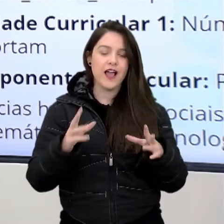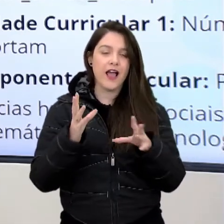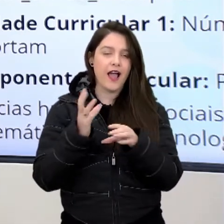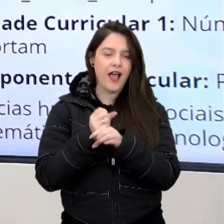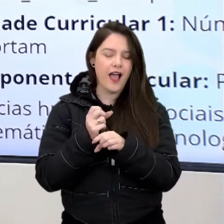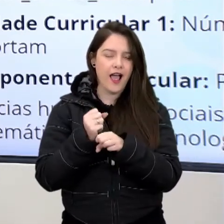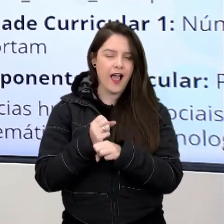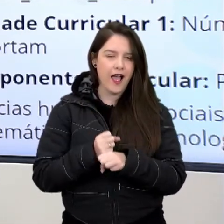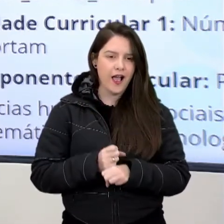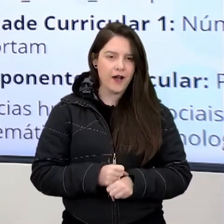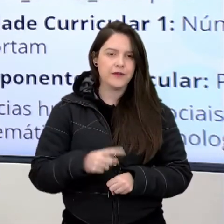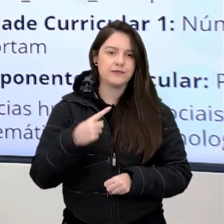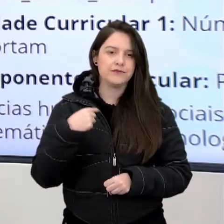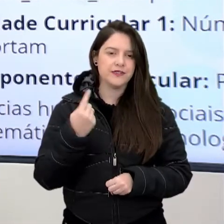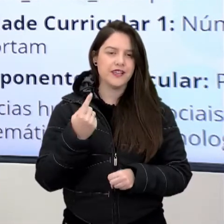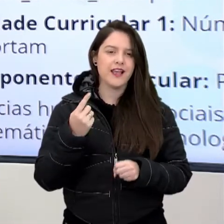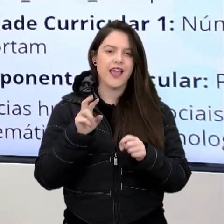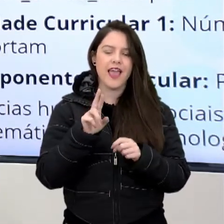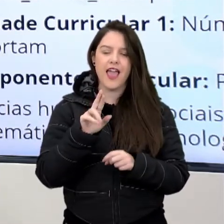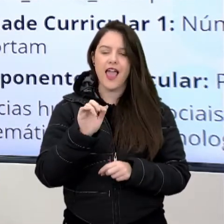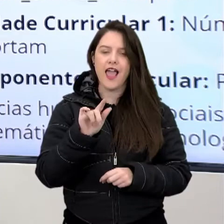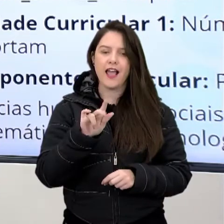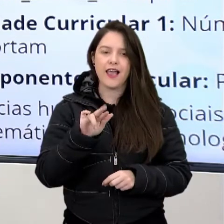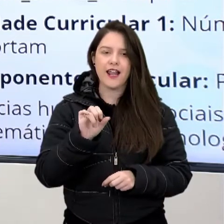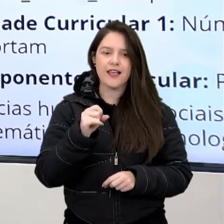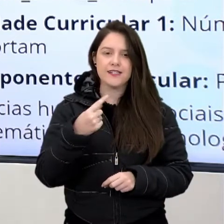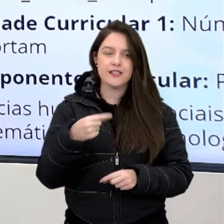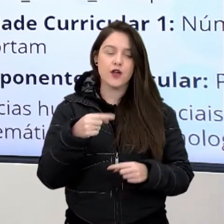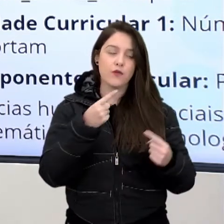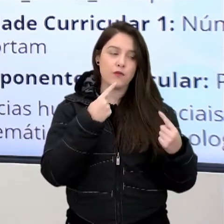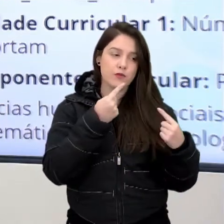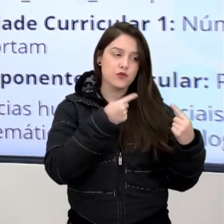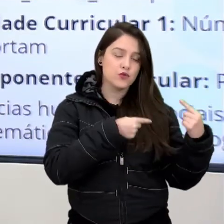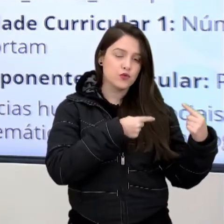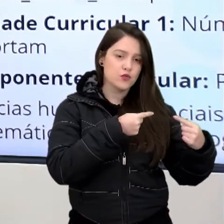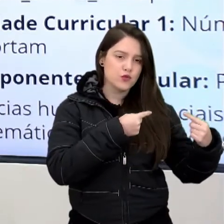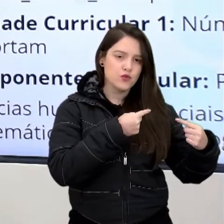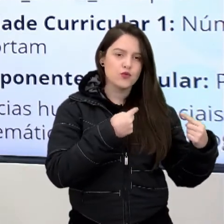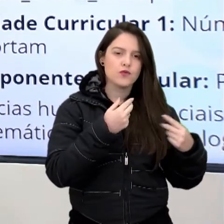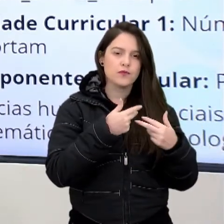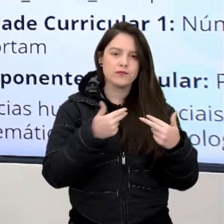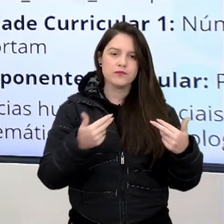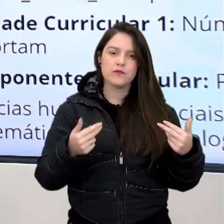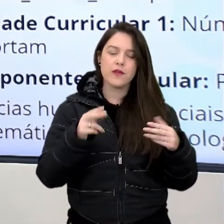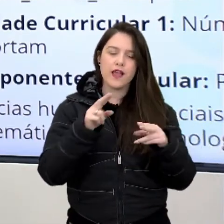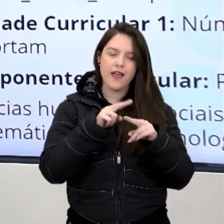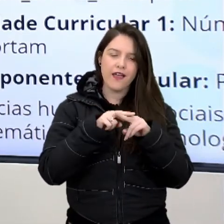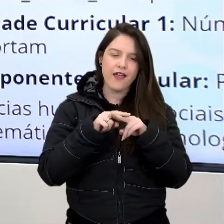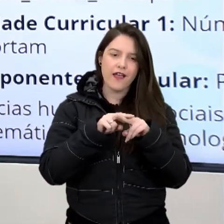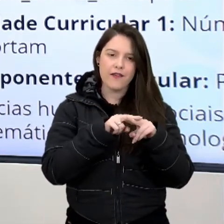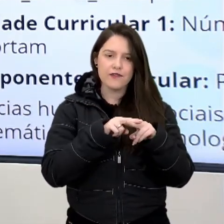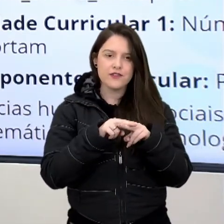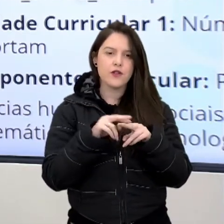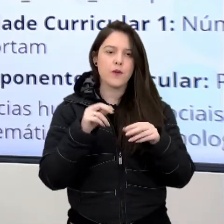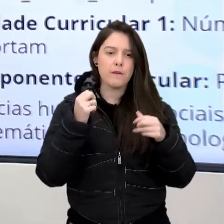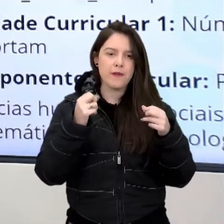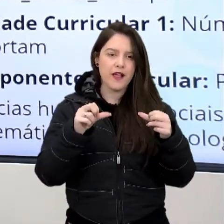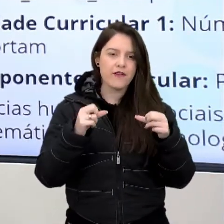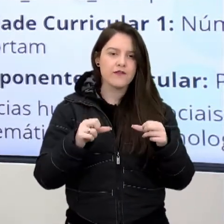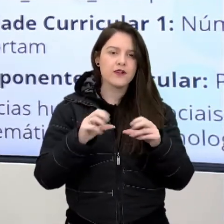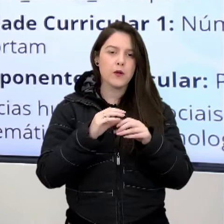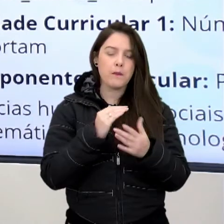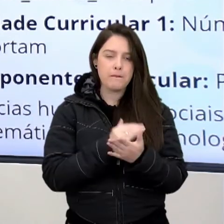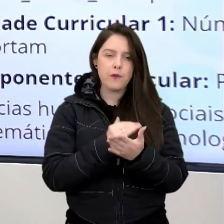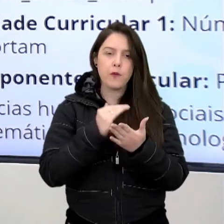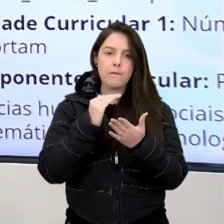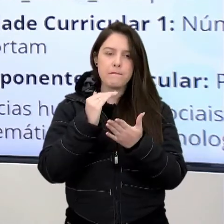aí envolvendo regressão linear e o sentido, né, de se calcular uma regressão linear. Hoje trabalharemos um pouco mais a